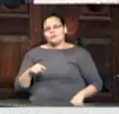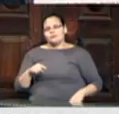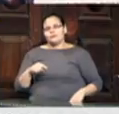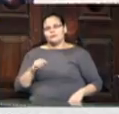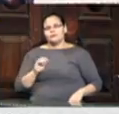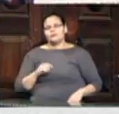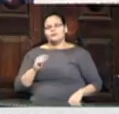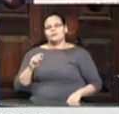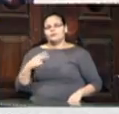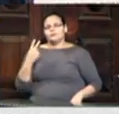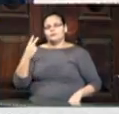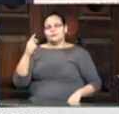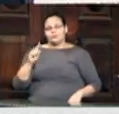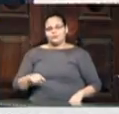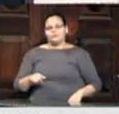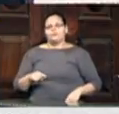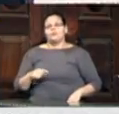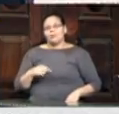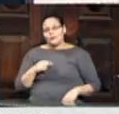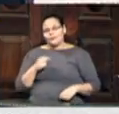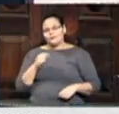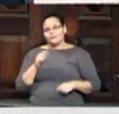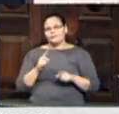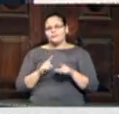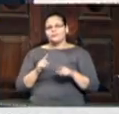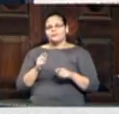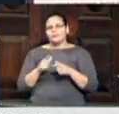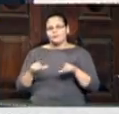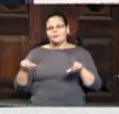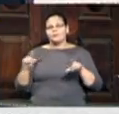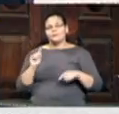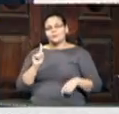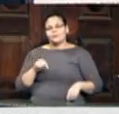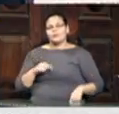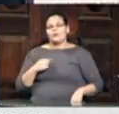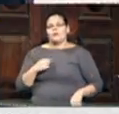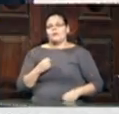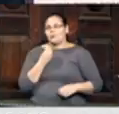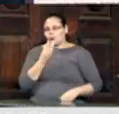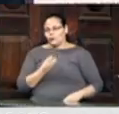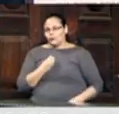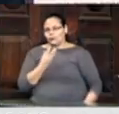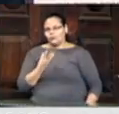abrilhanta a nossa literatura, que é a poesia. Então, quero convidar